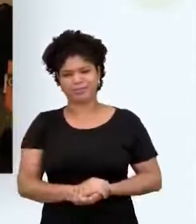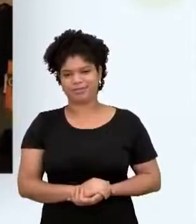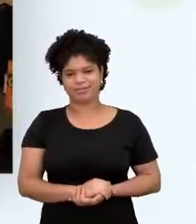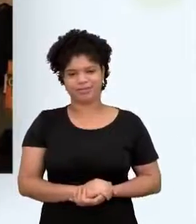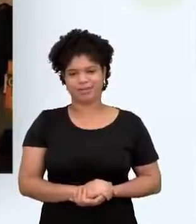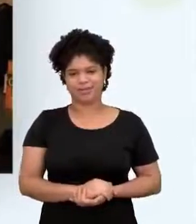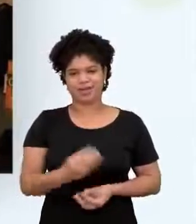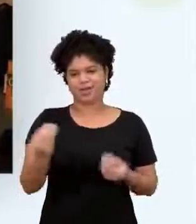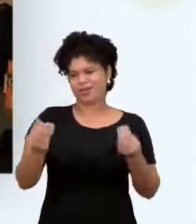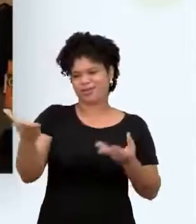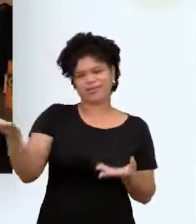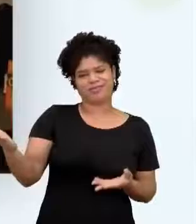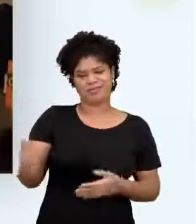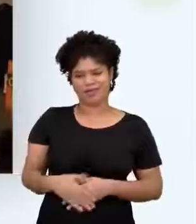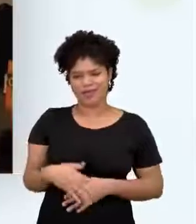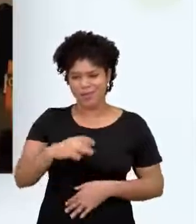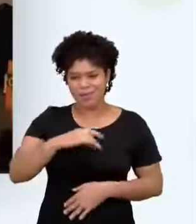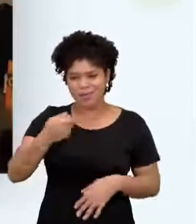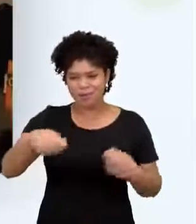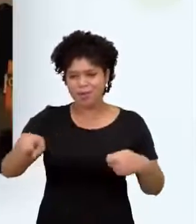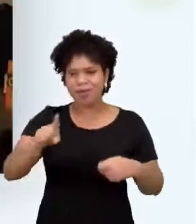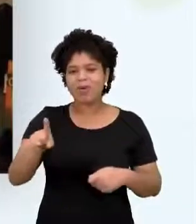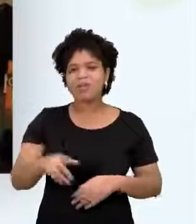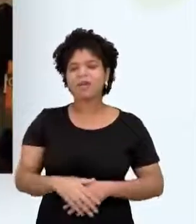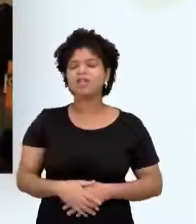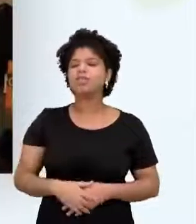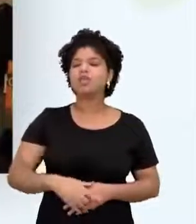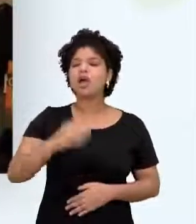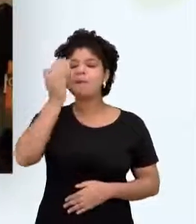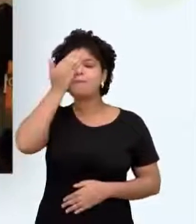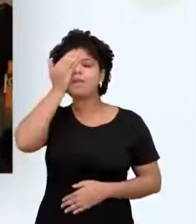Para esses coxas do que é feito um pirata.